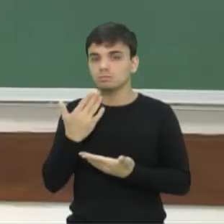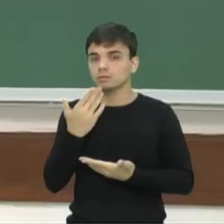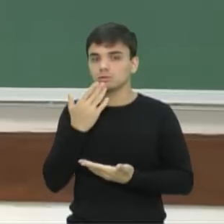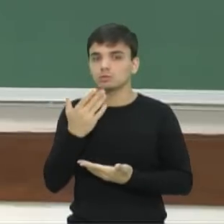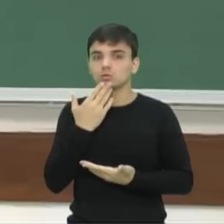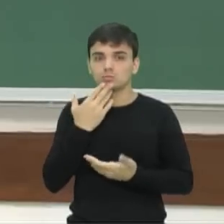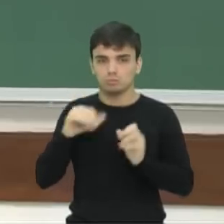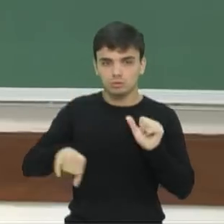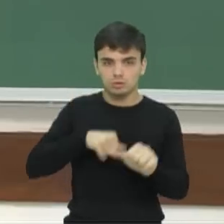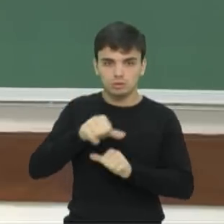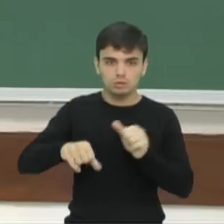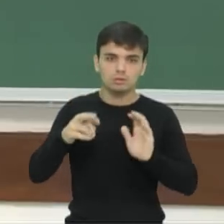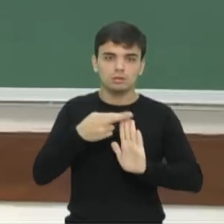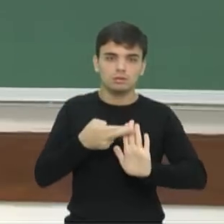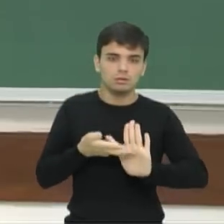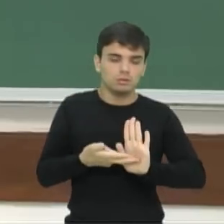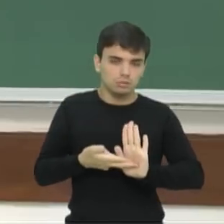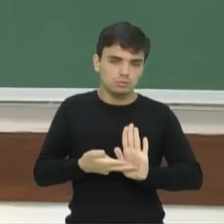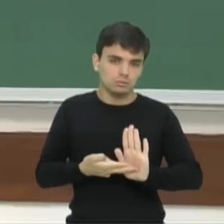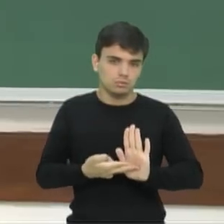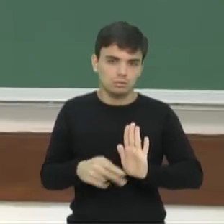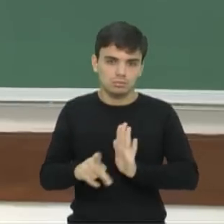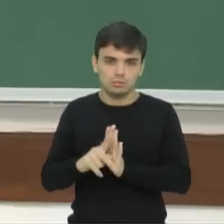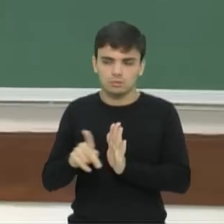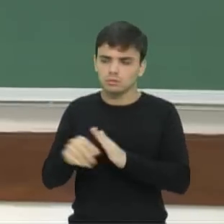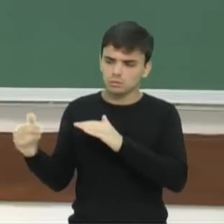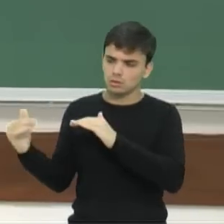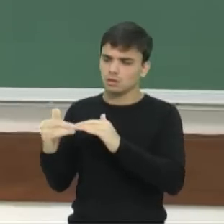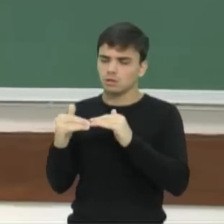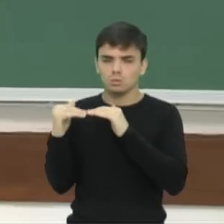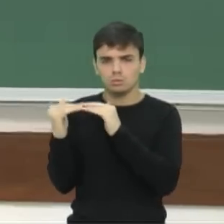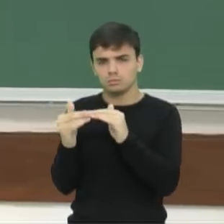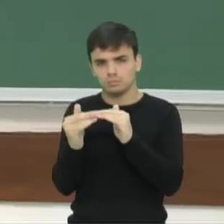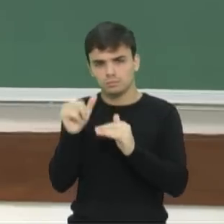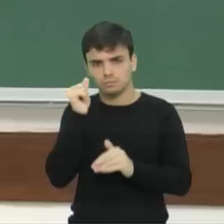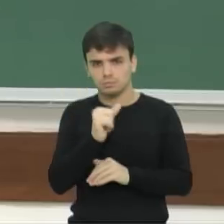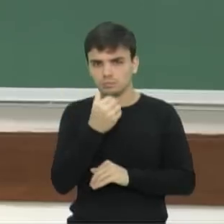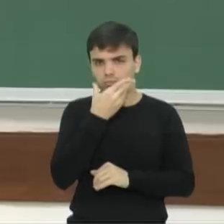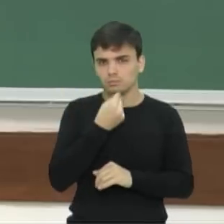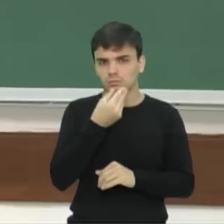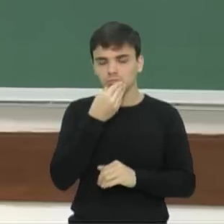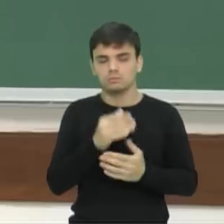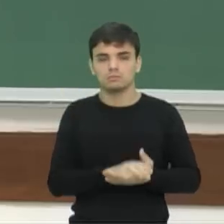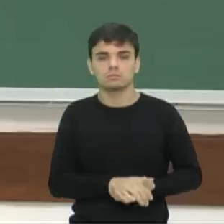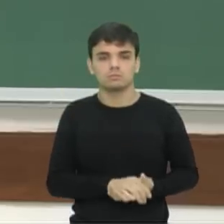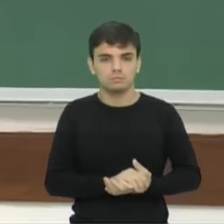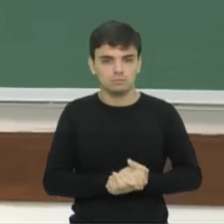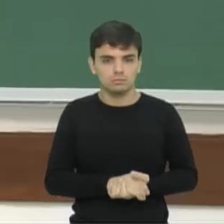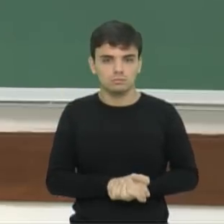mudanças na regra, essas alterações das regras para que seja igualitário, tanto para homens quanto para as mulheres. Então